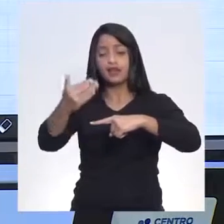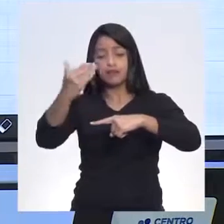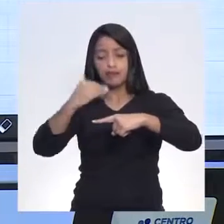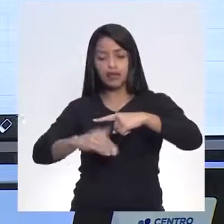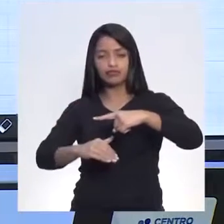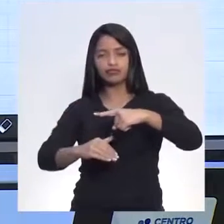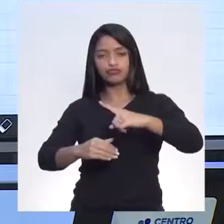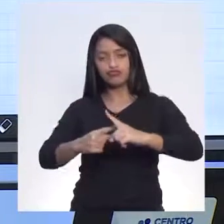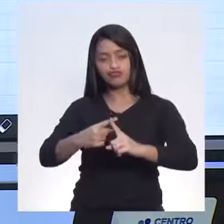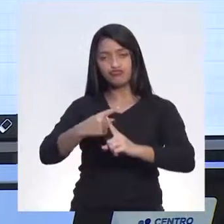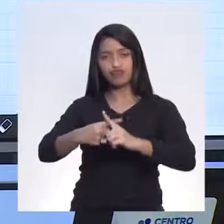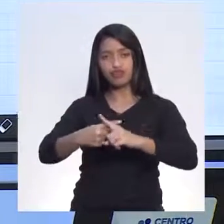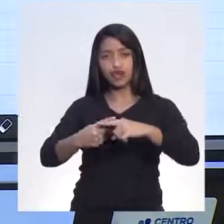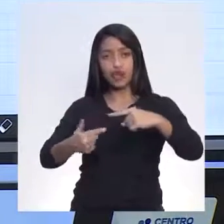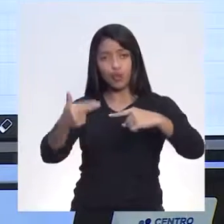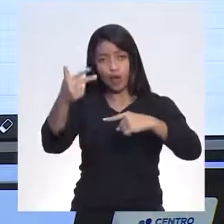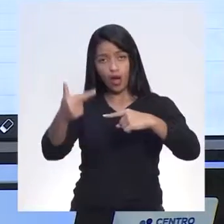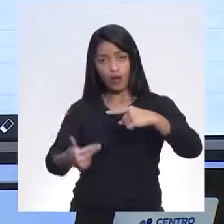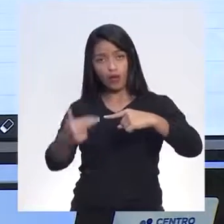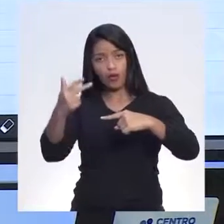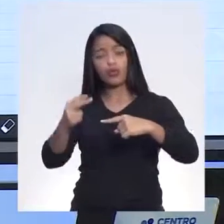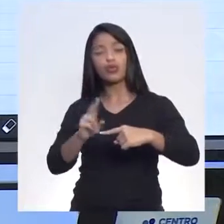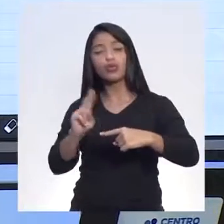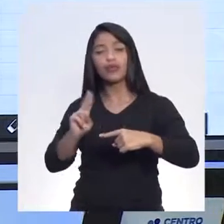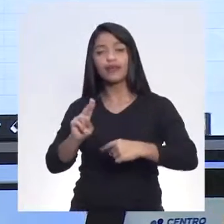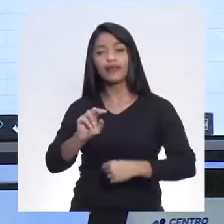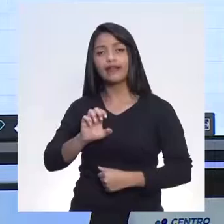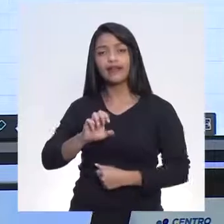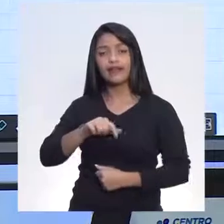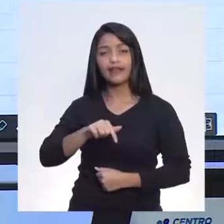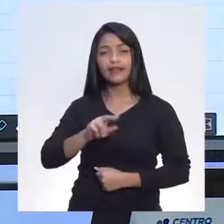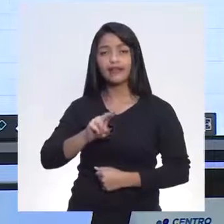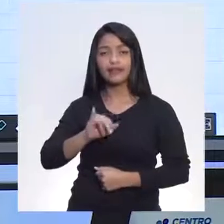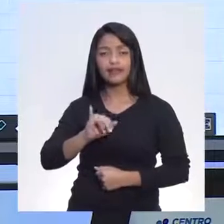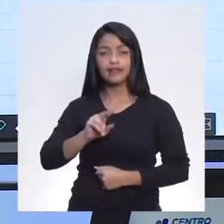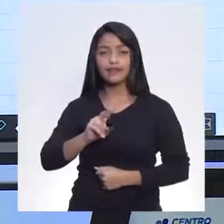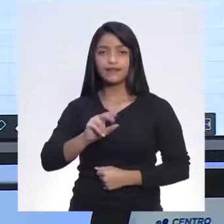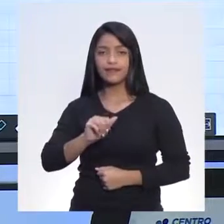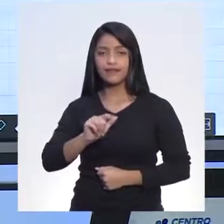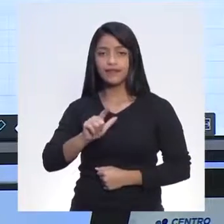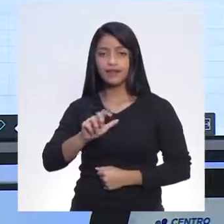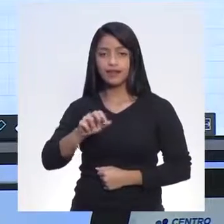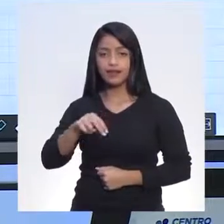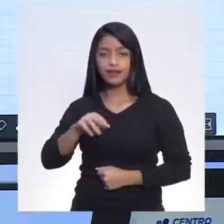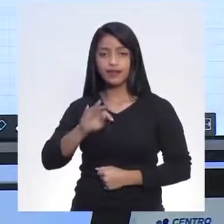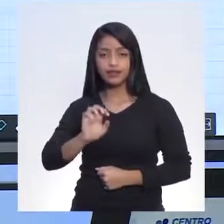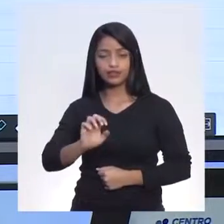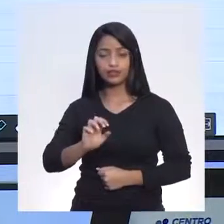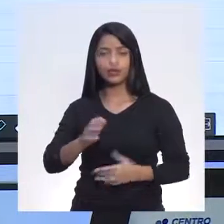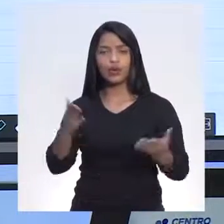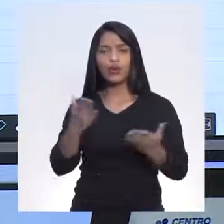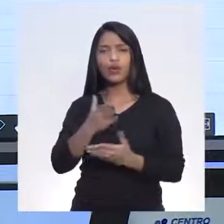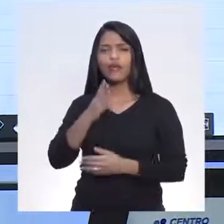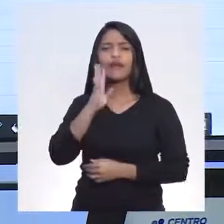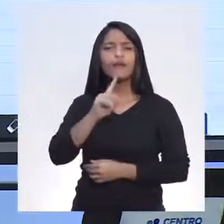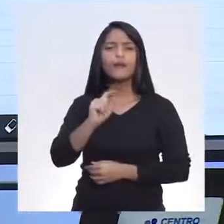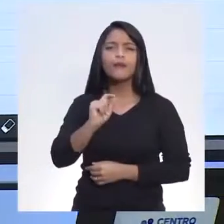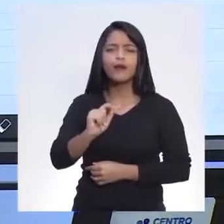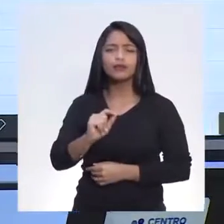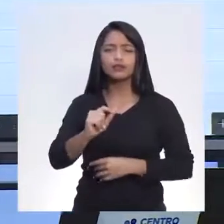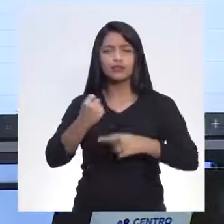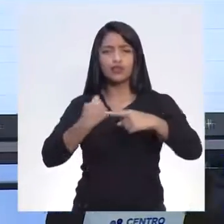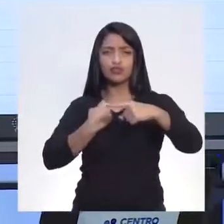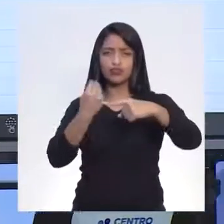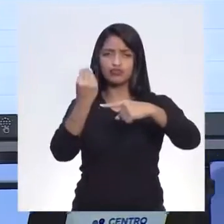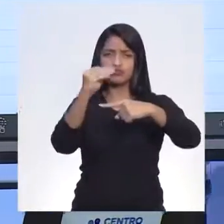número, você tinha uma fração equivalente. Olha que curioso, eu estou multiplicando tanto o numerador quanto o denominador por 7. Ou seja,